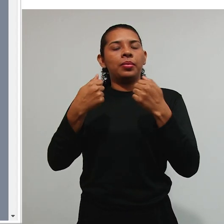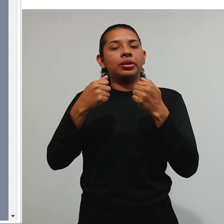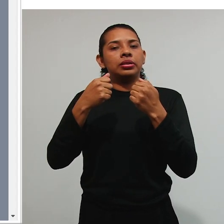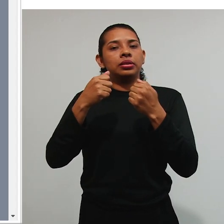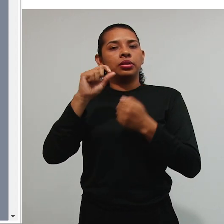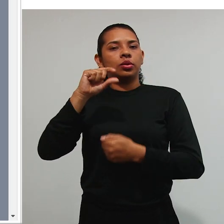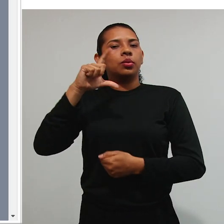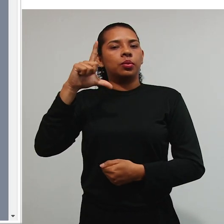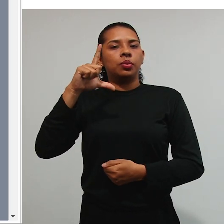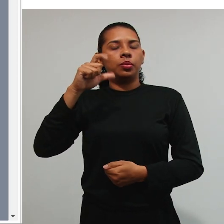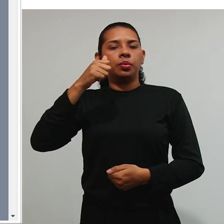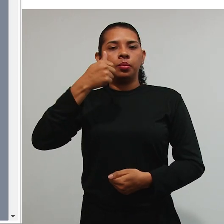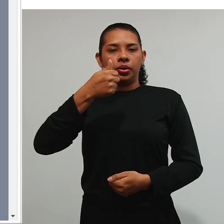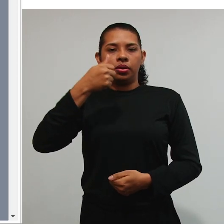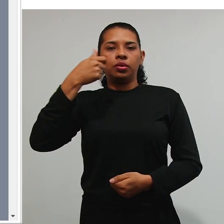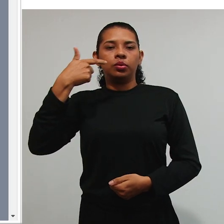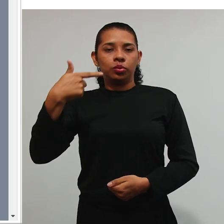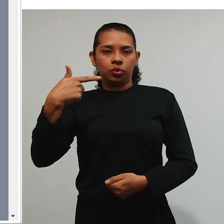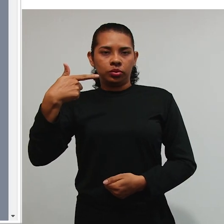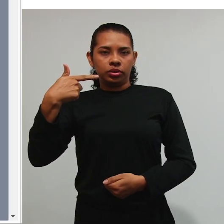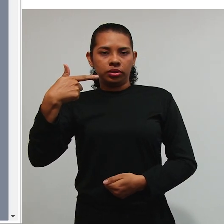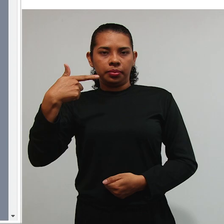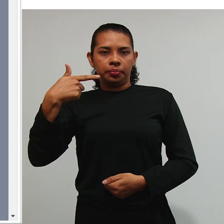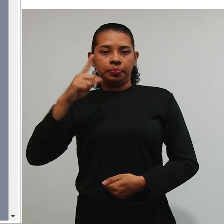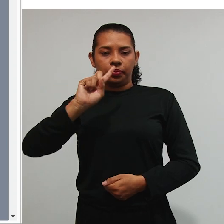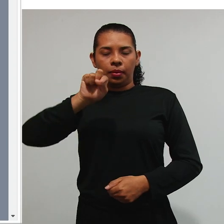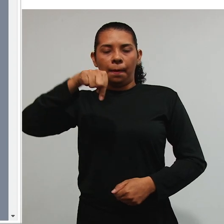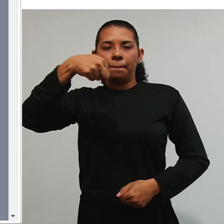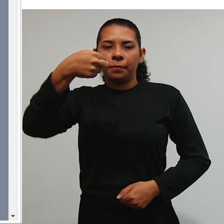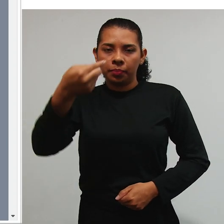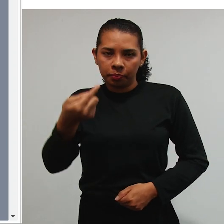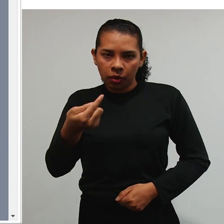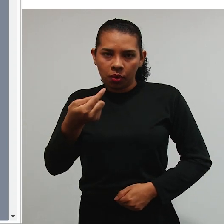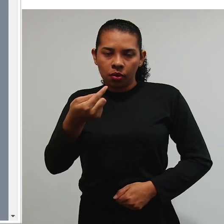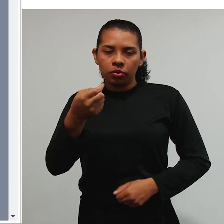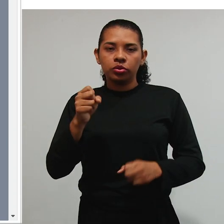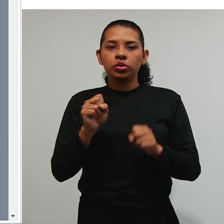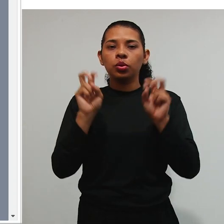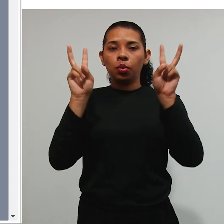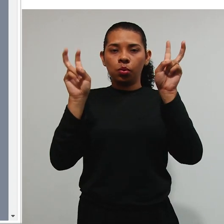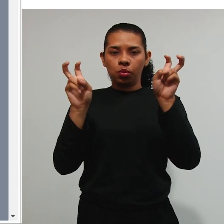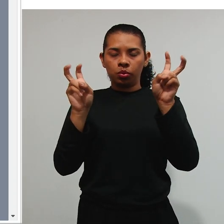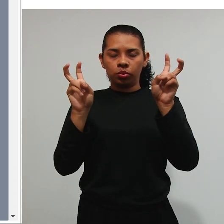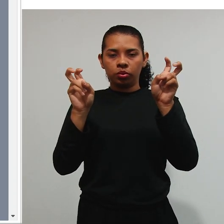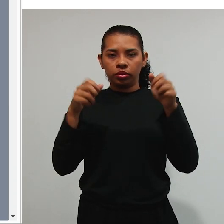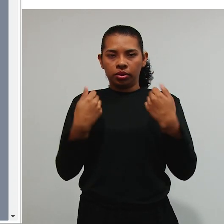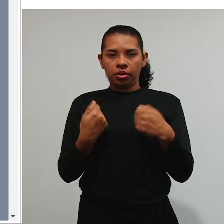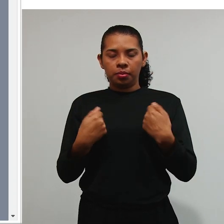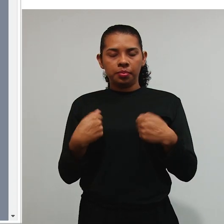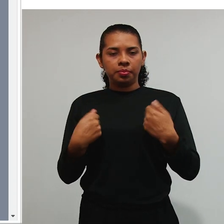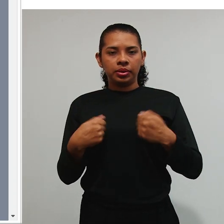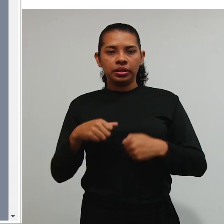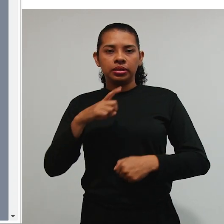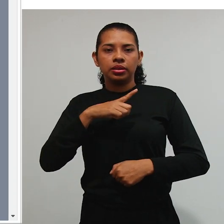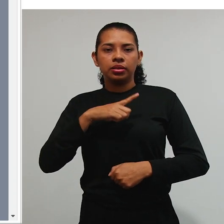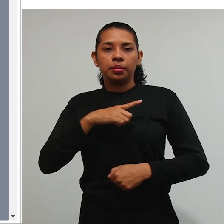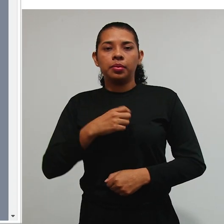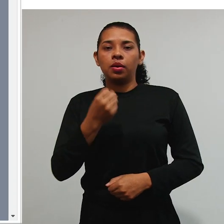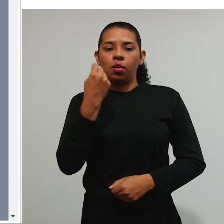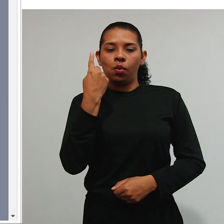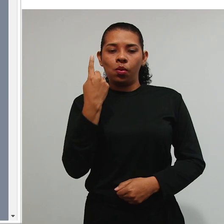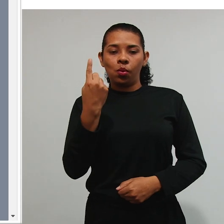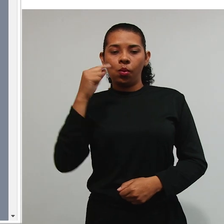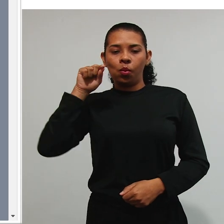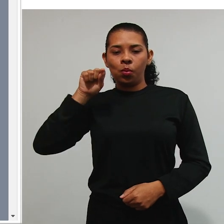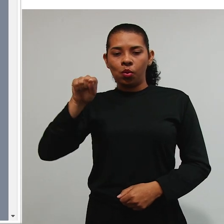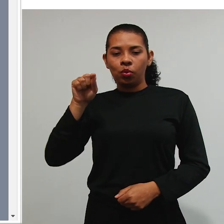tamanho 12. Os títulos têm tamanho 14. Depois, a seção secundária, você vai pela numeração, ó, 1.1.